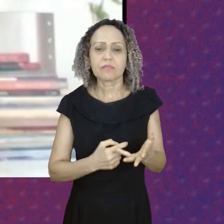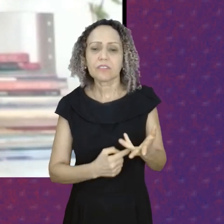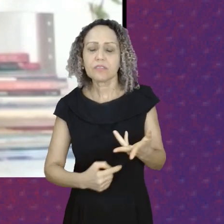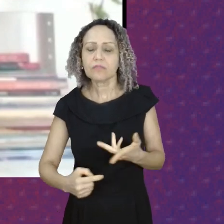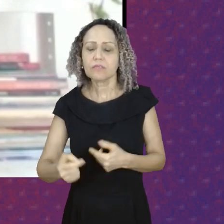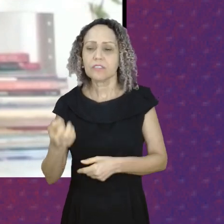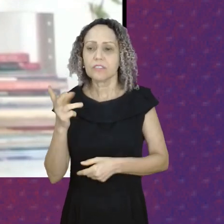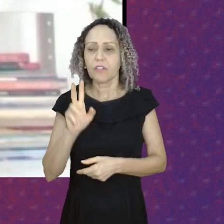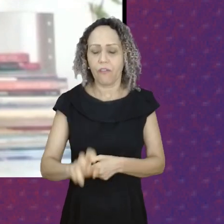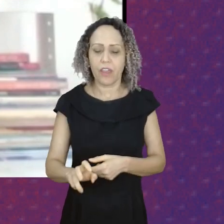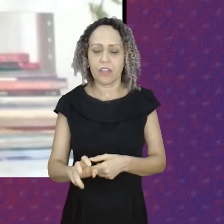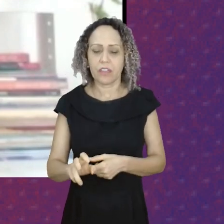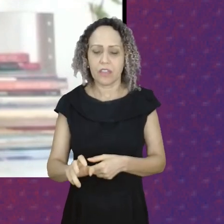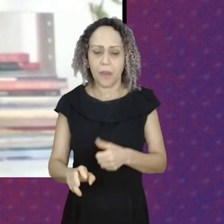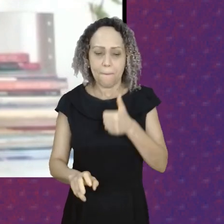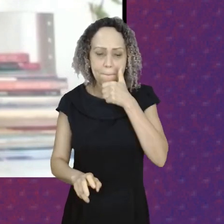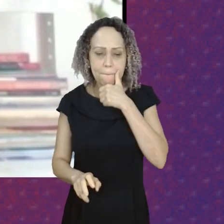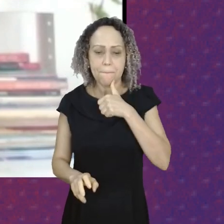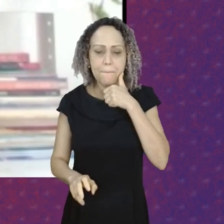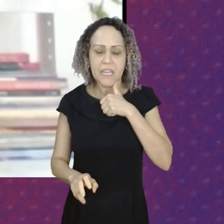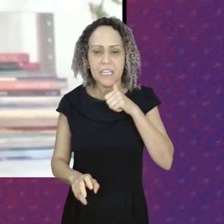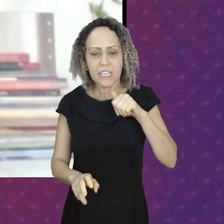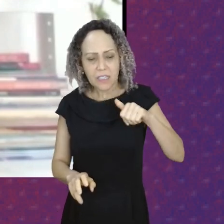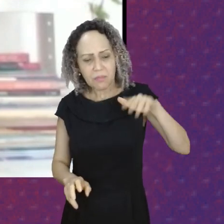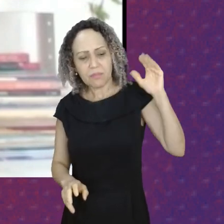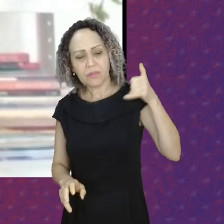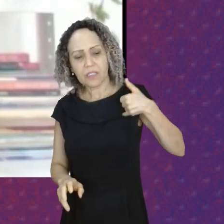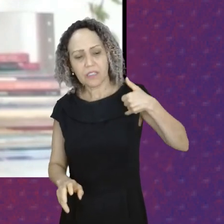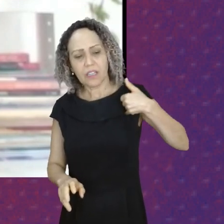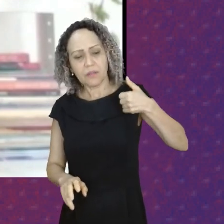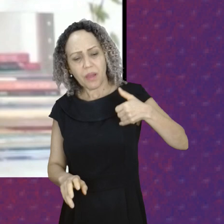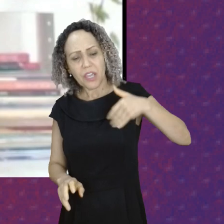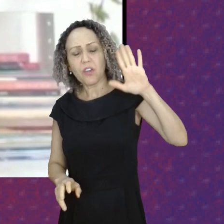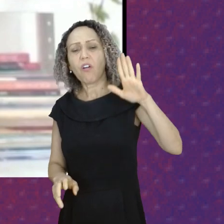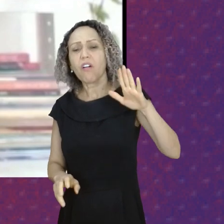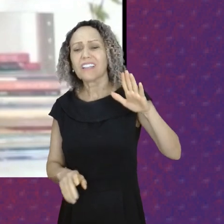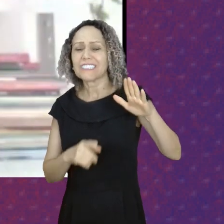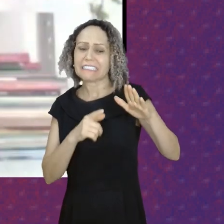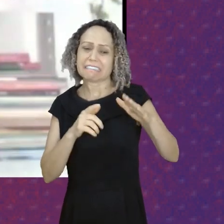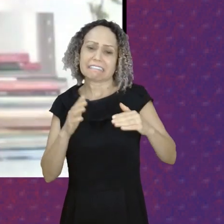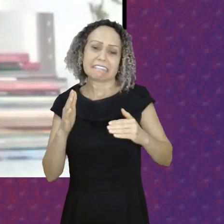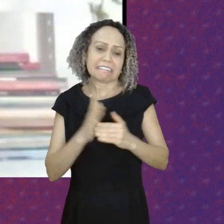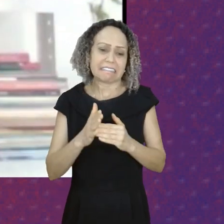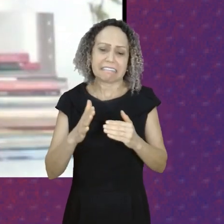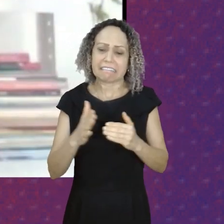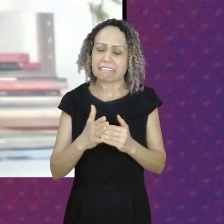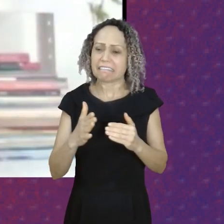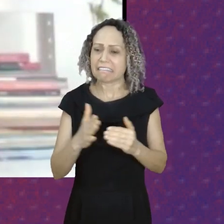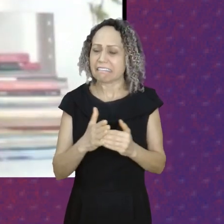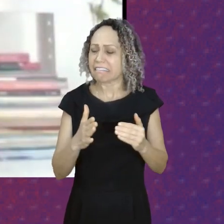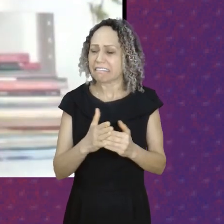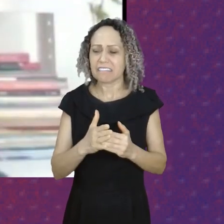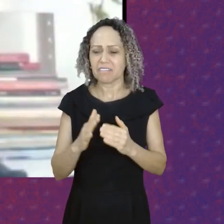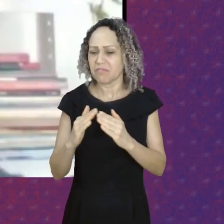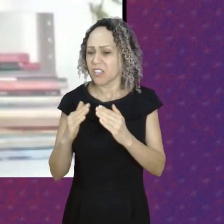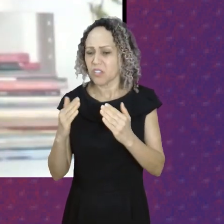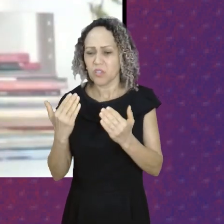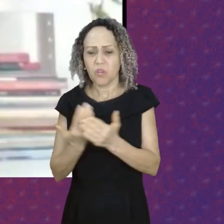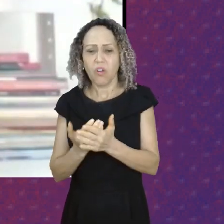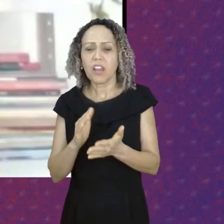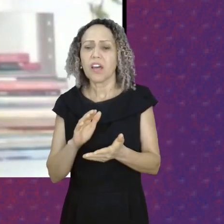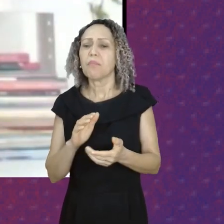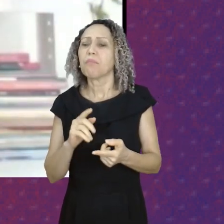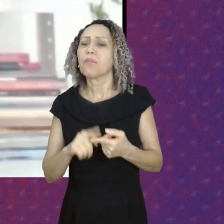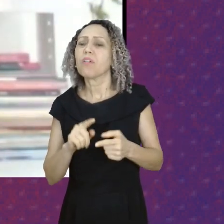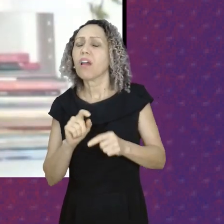um pouco maiores são impedidas de estudar, de ir para as escolas, ferindo um outro direito também,